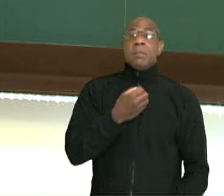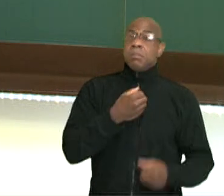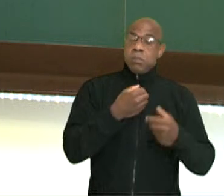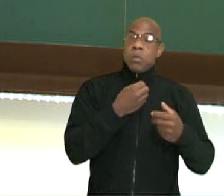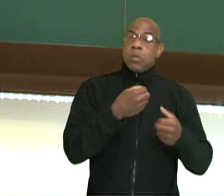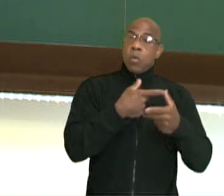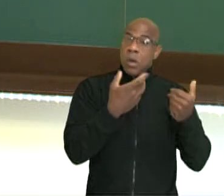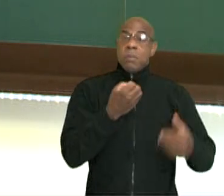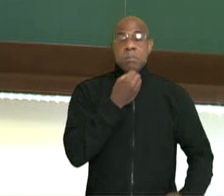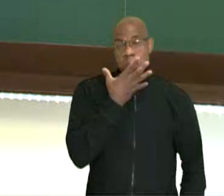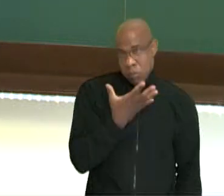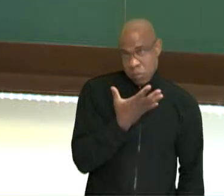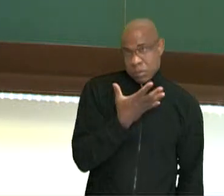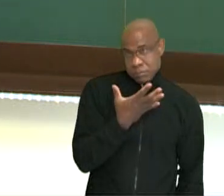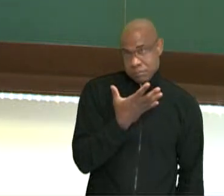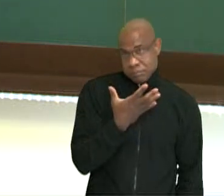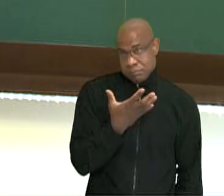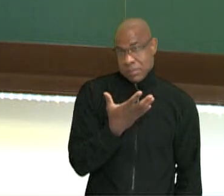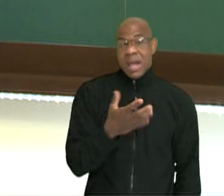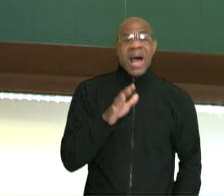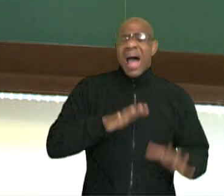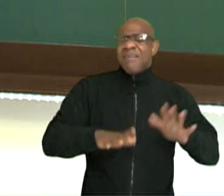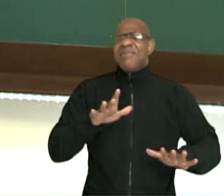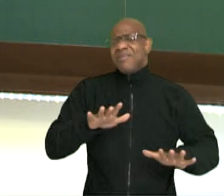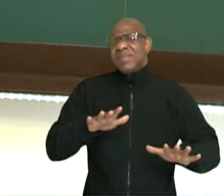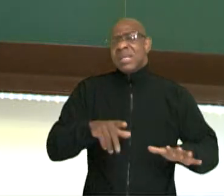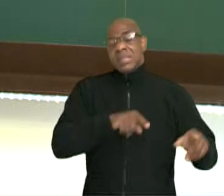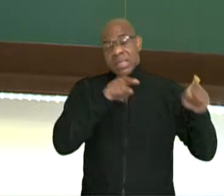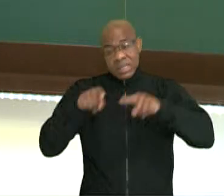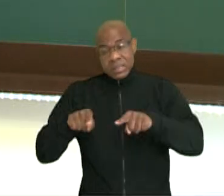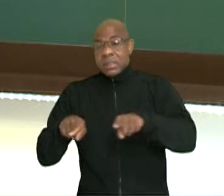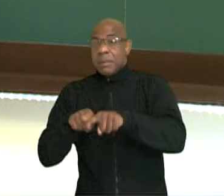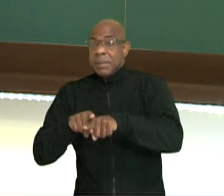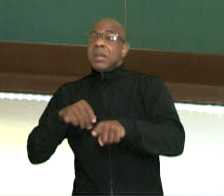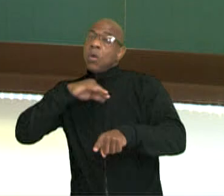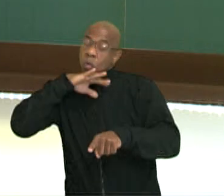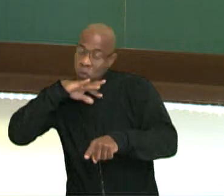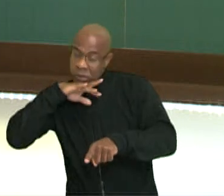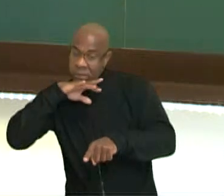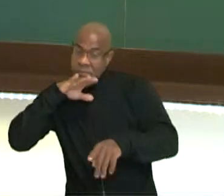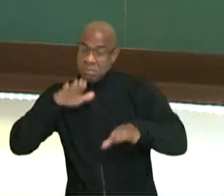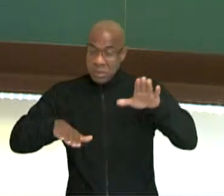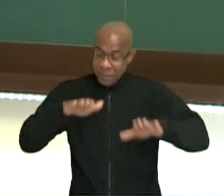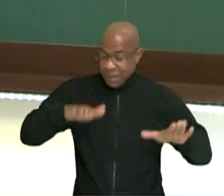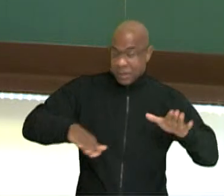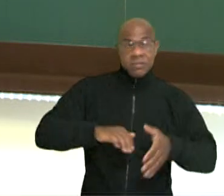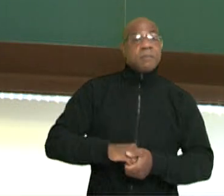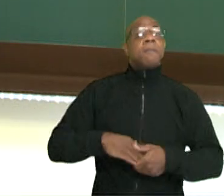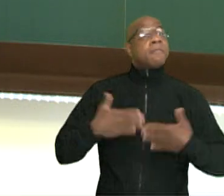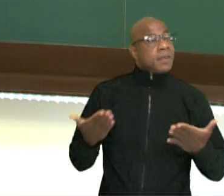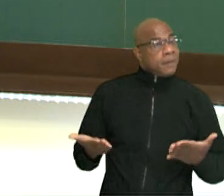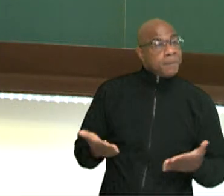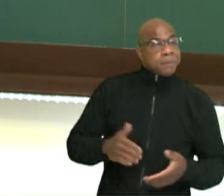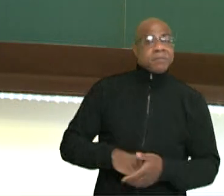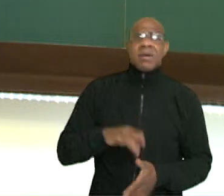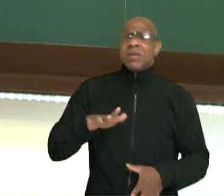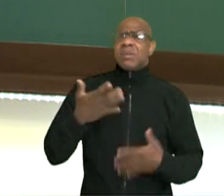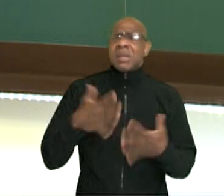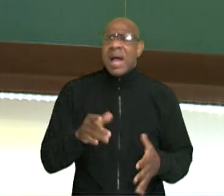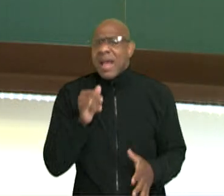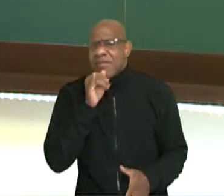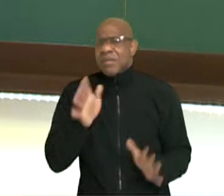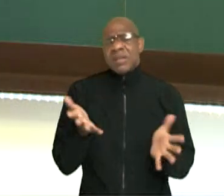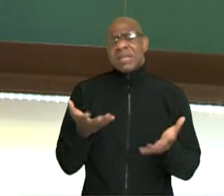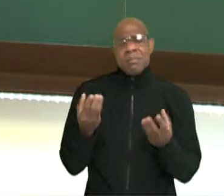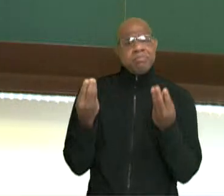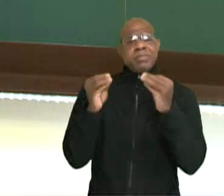se expor muito, você coloca esse texto anteriormente. E aí o que acontece? Você não tem